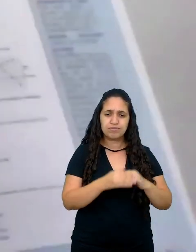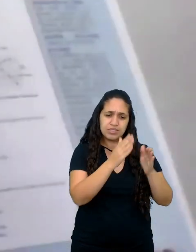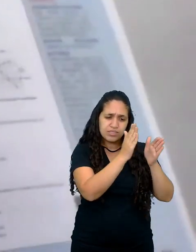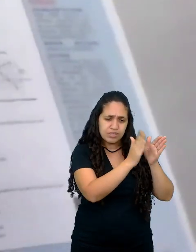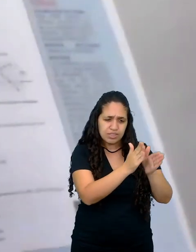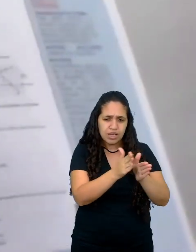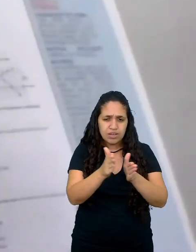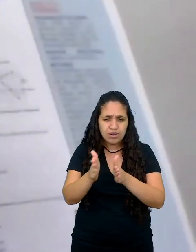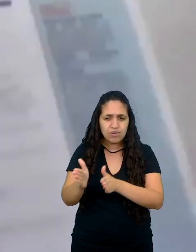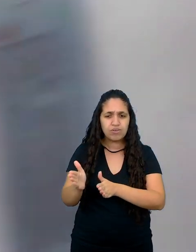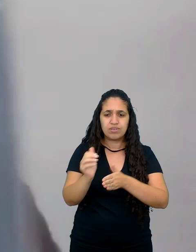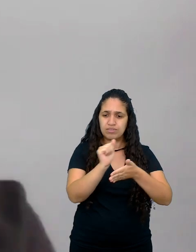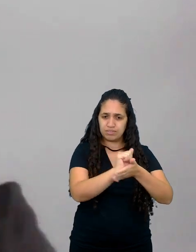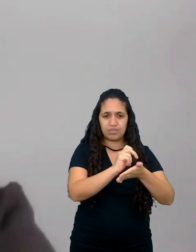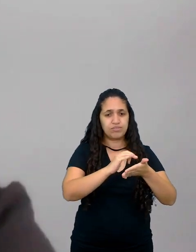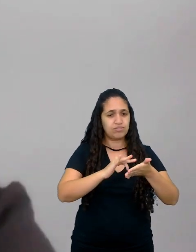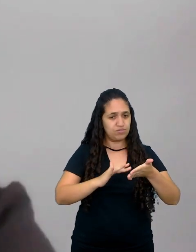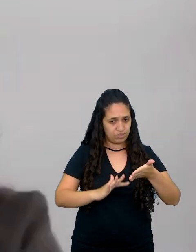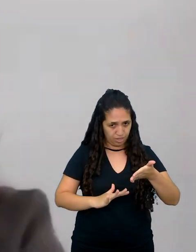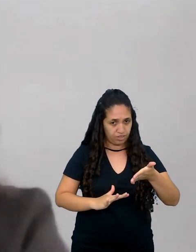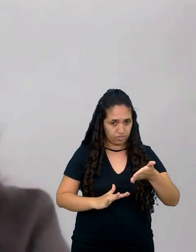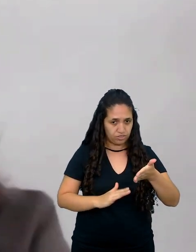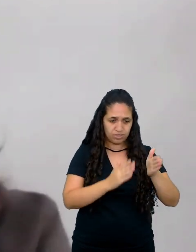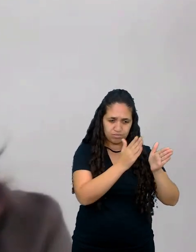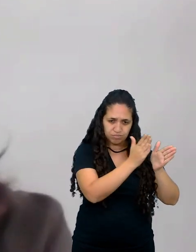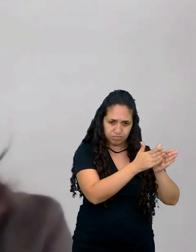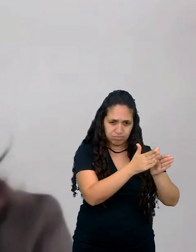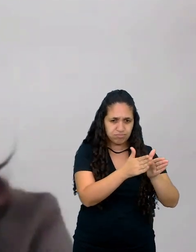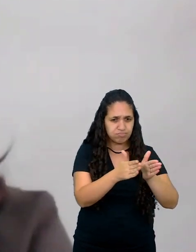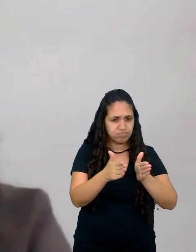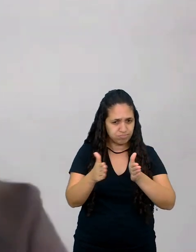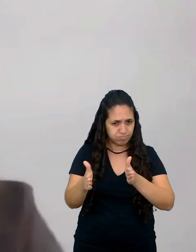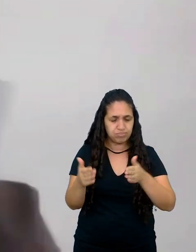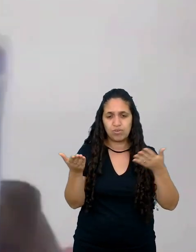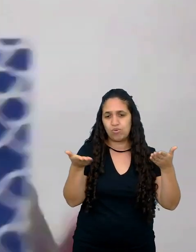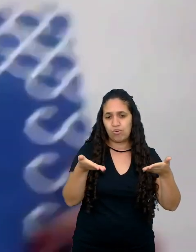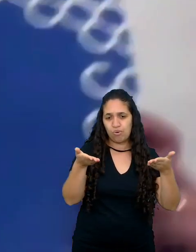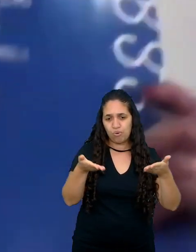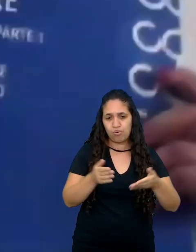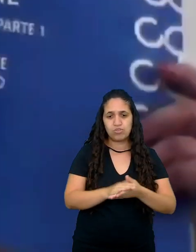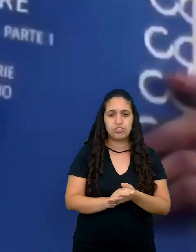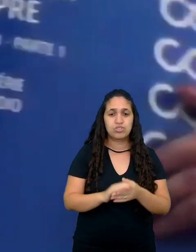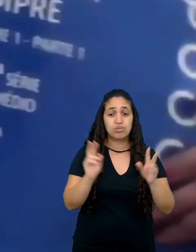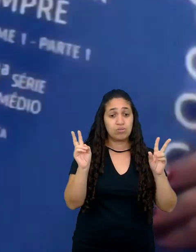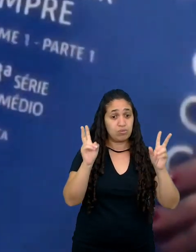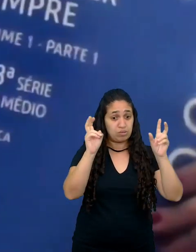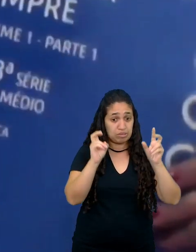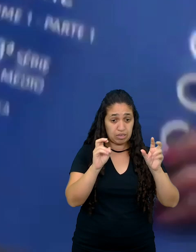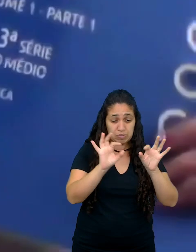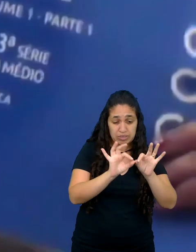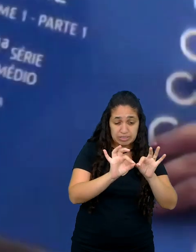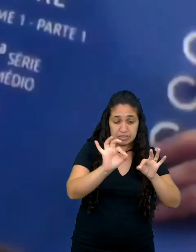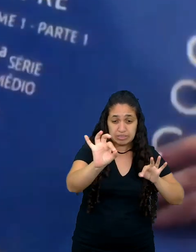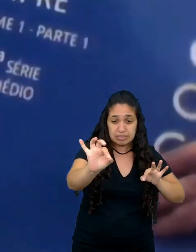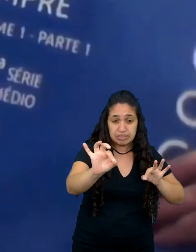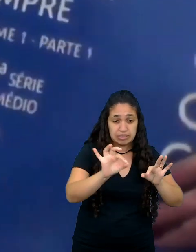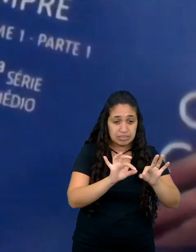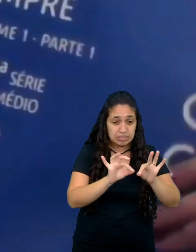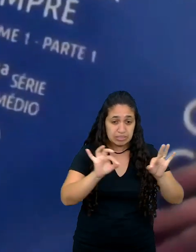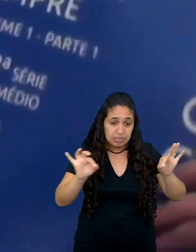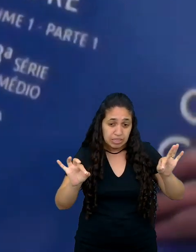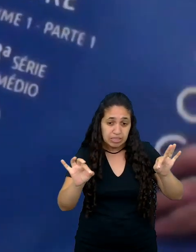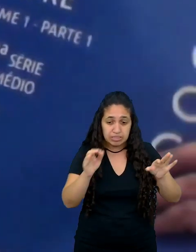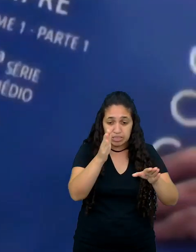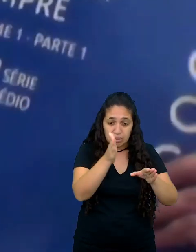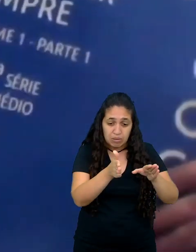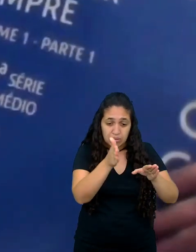sequência de atividades, que hoje nós vamos falar de distância e ponto